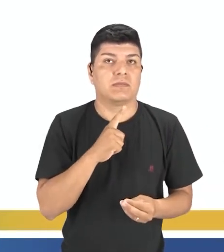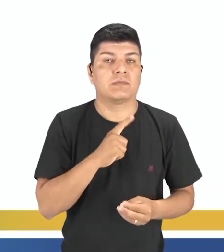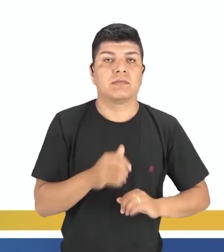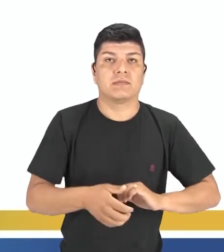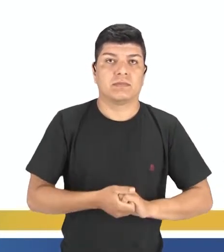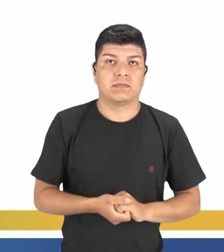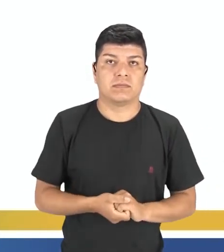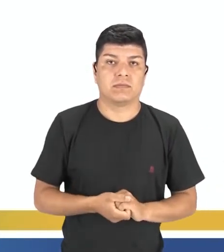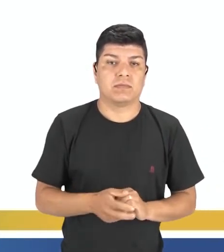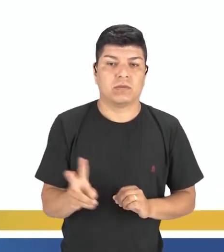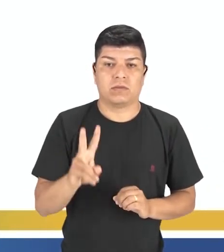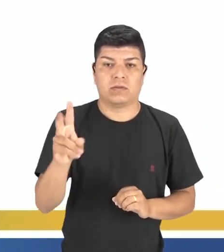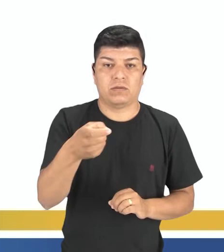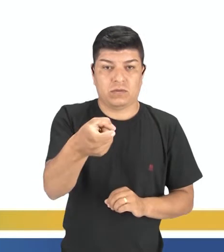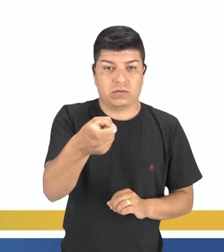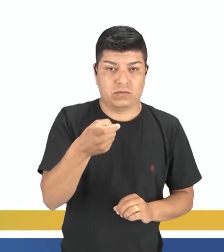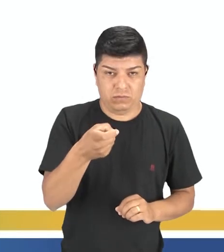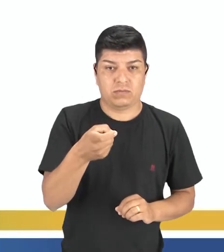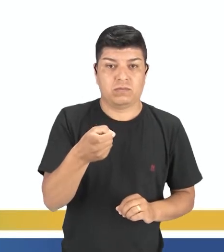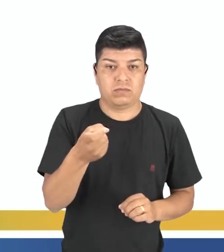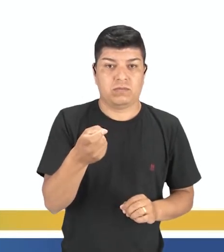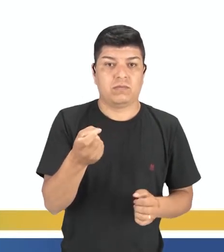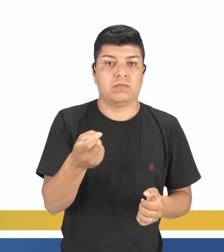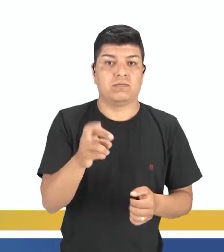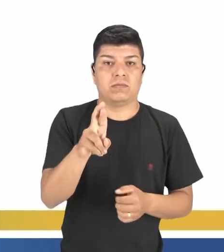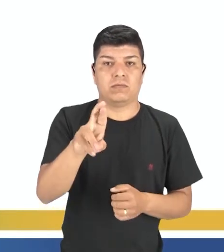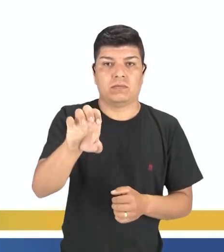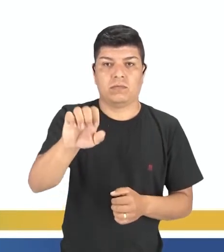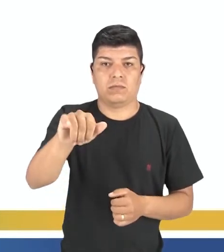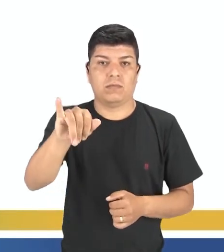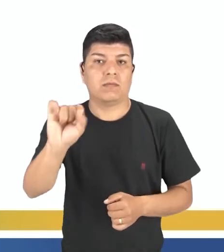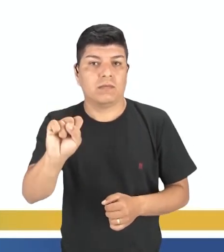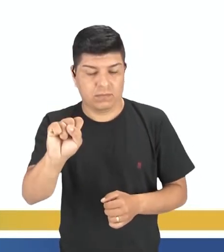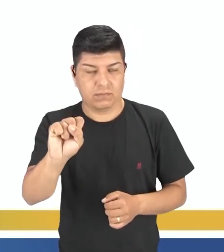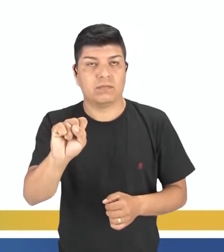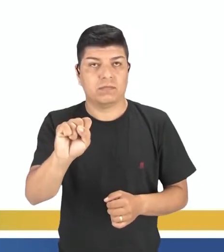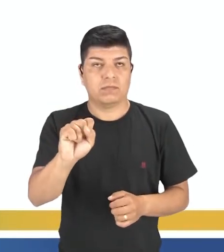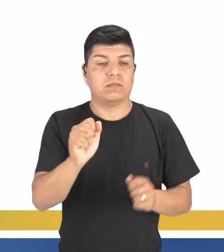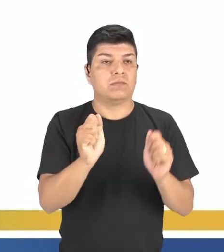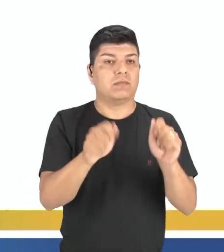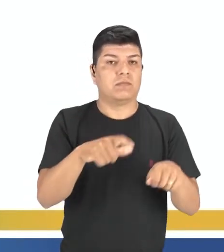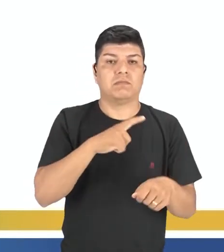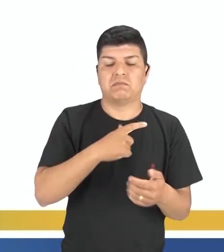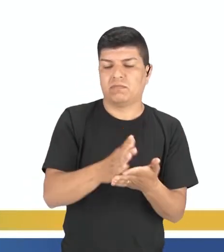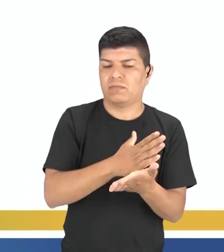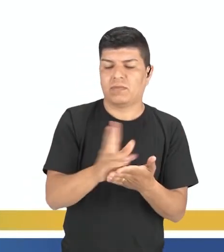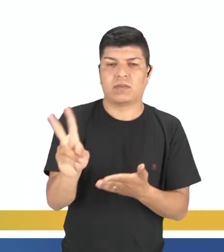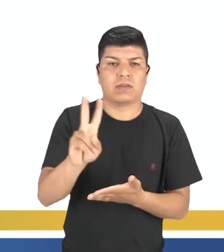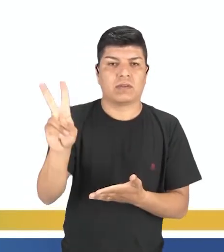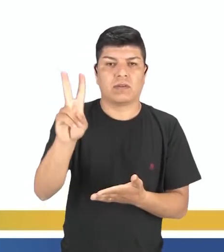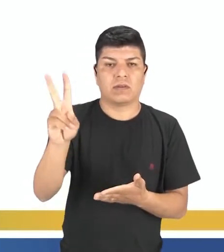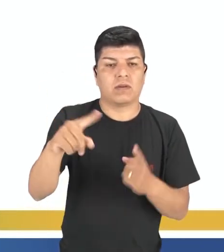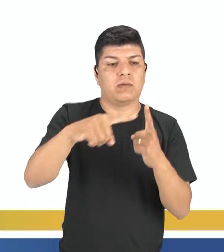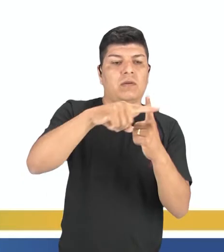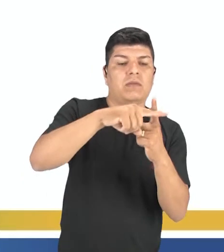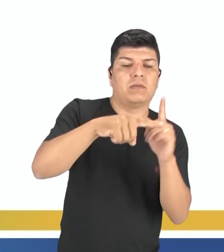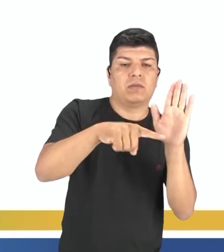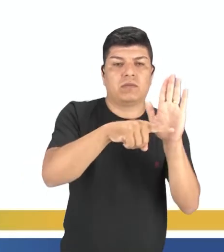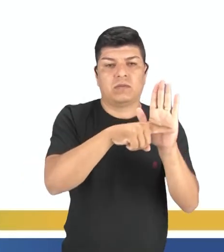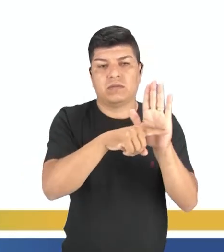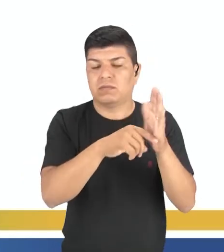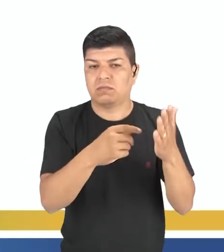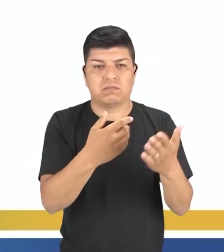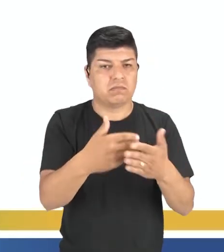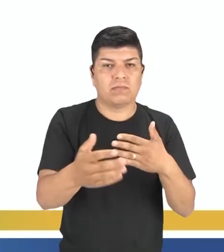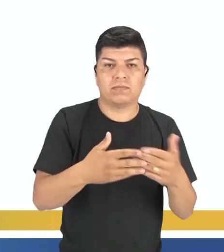assim, os valores de x pertencentes aos reais, certo? Ou seja, eu posso ter quaisquer valores, sejam eles positivos, negativos,